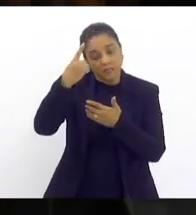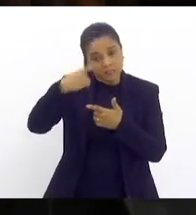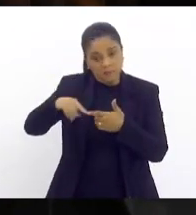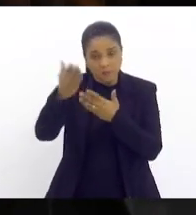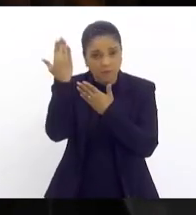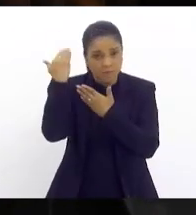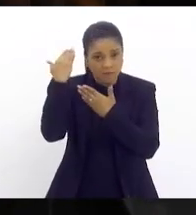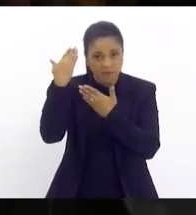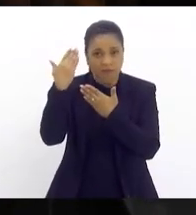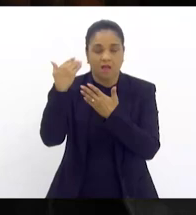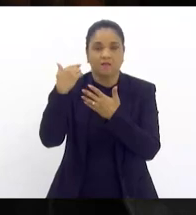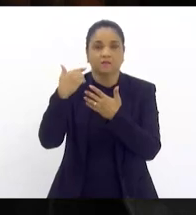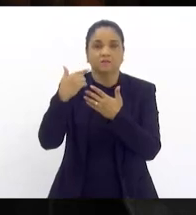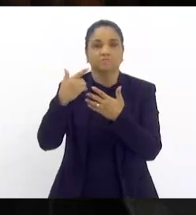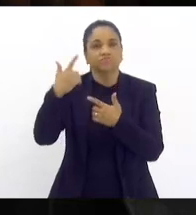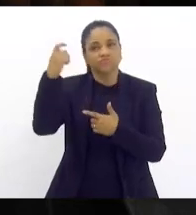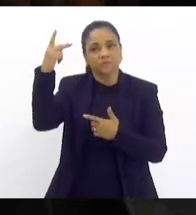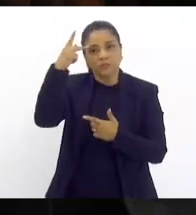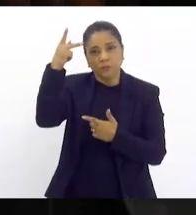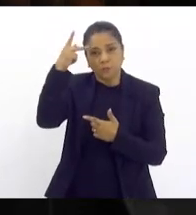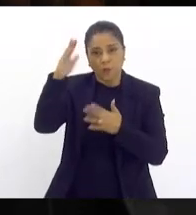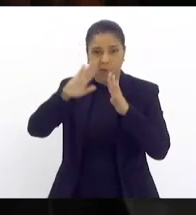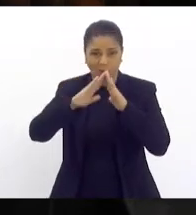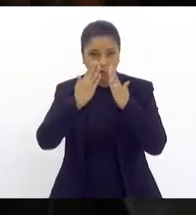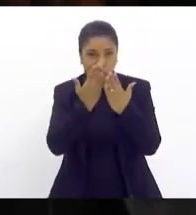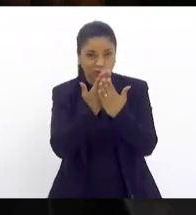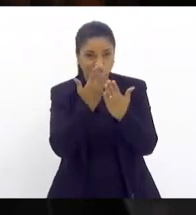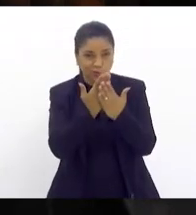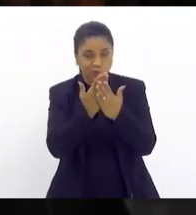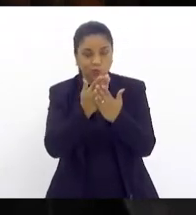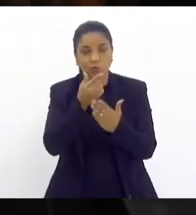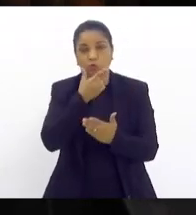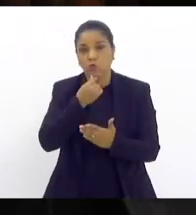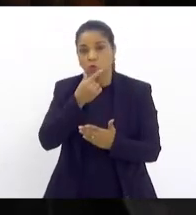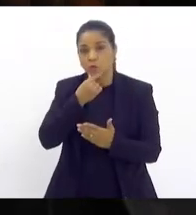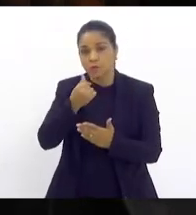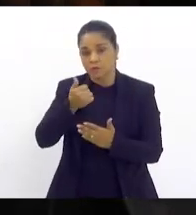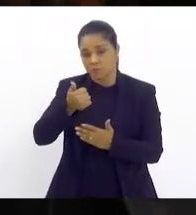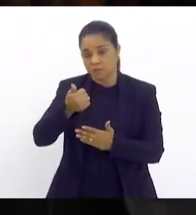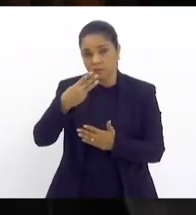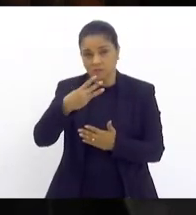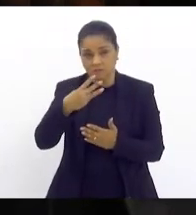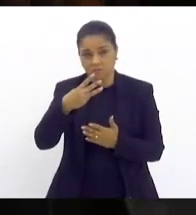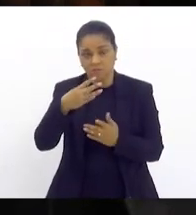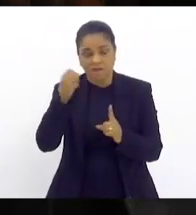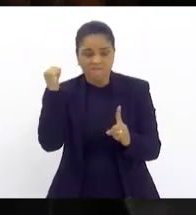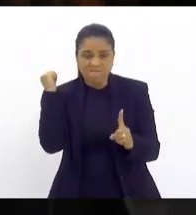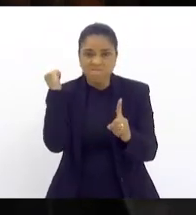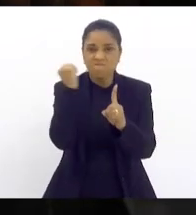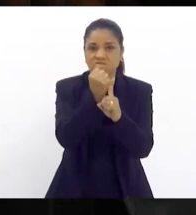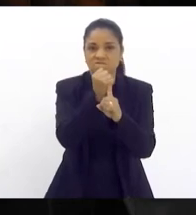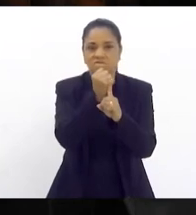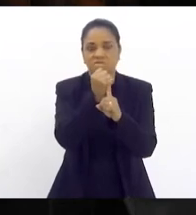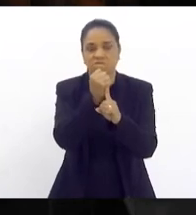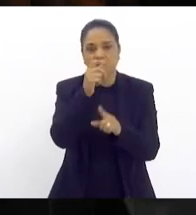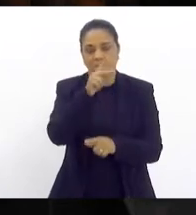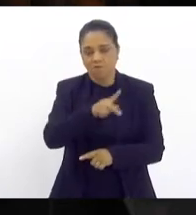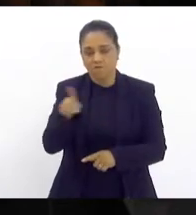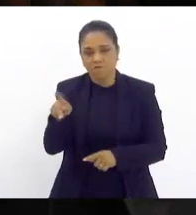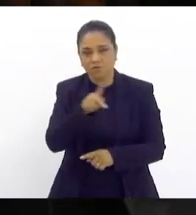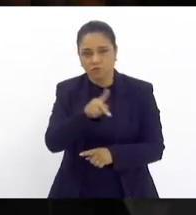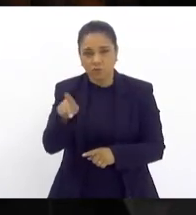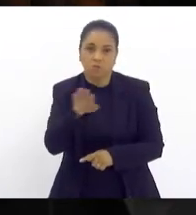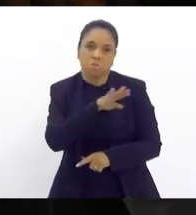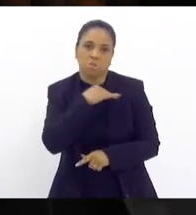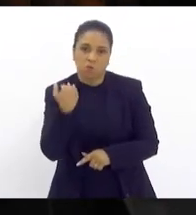ataque que aconteceu numa escola de São Paulo onde o estudante esfaqueou e matou uma professora mas eu não sei se